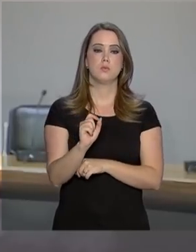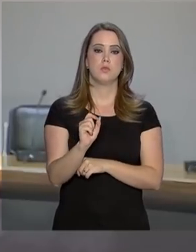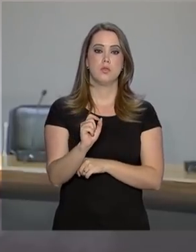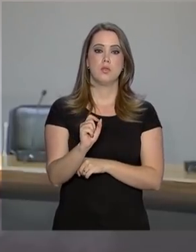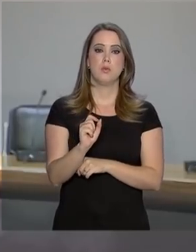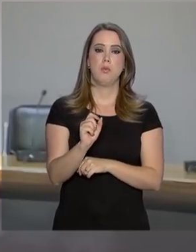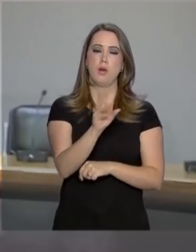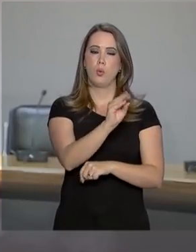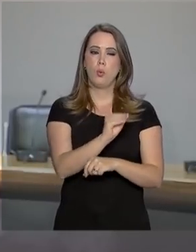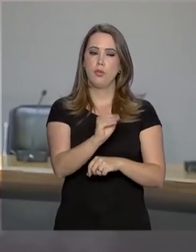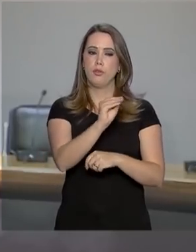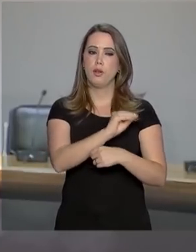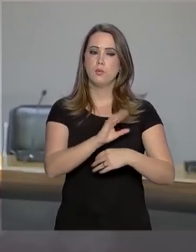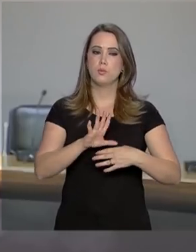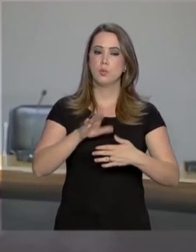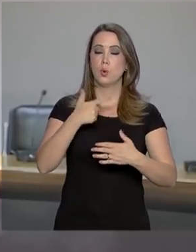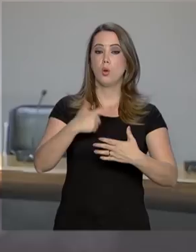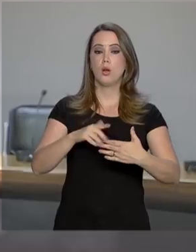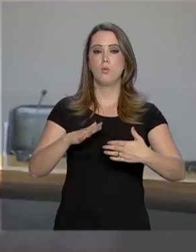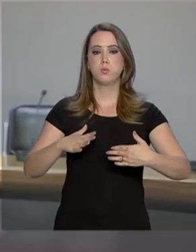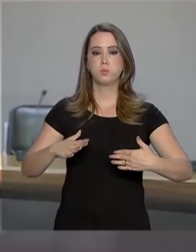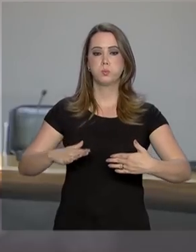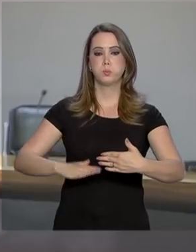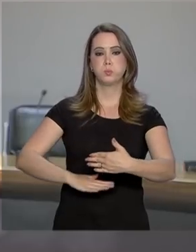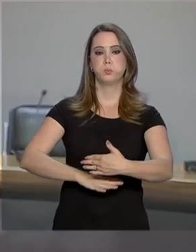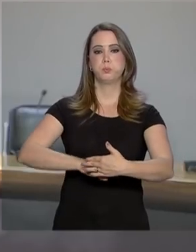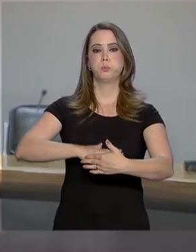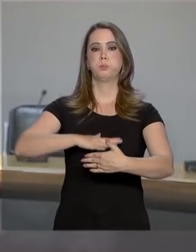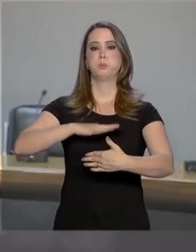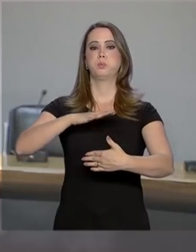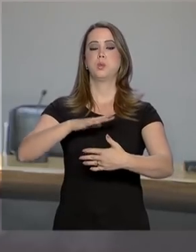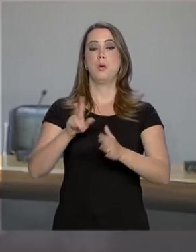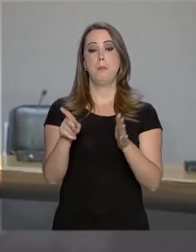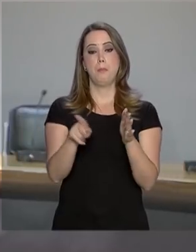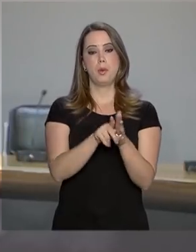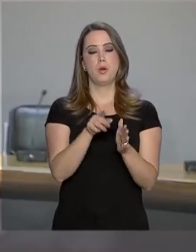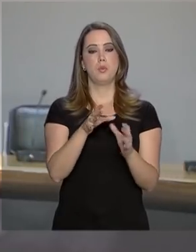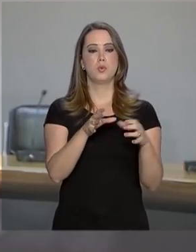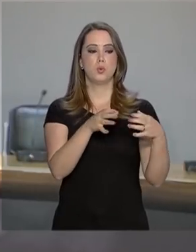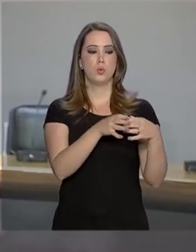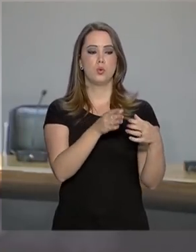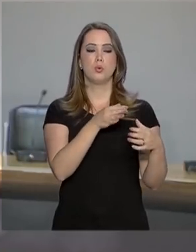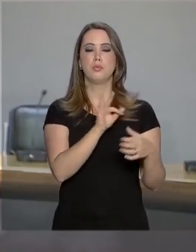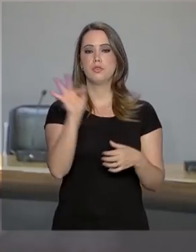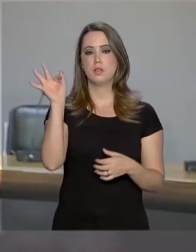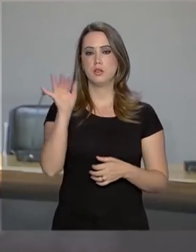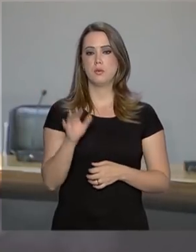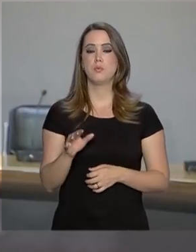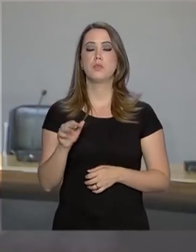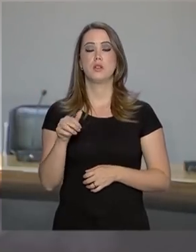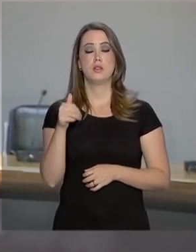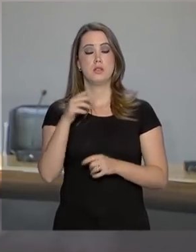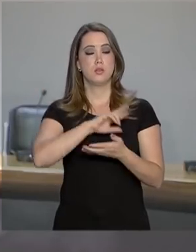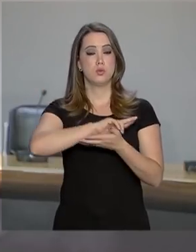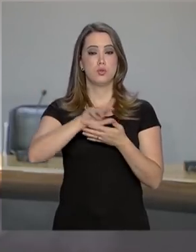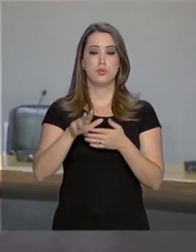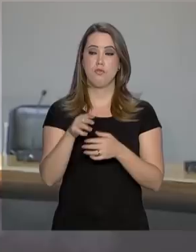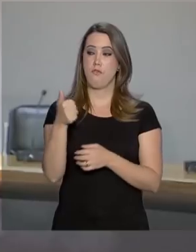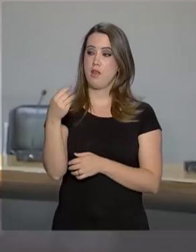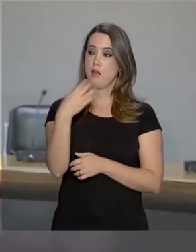de barragens ligadas a órgãos federais são 139 barragens em 14